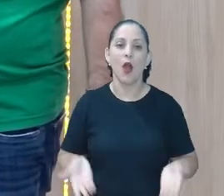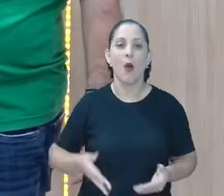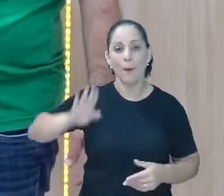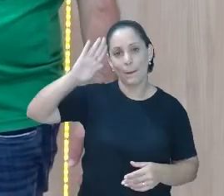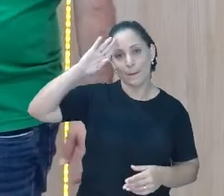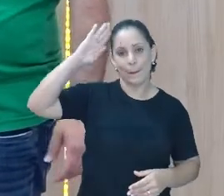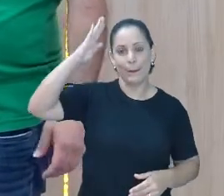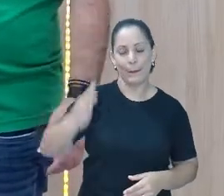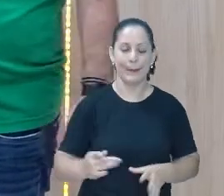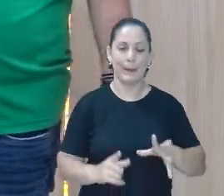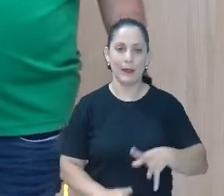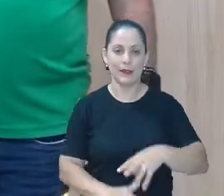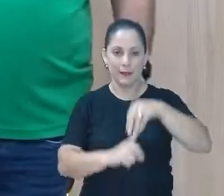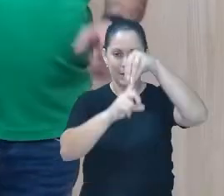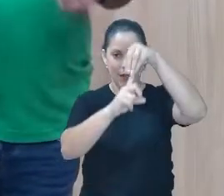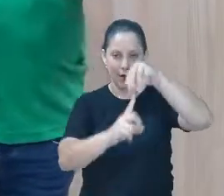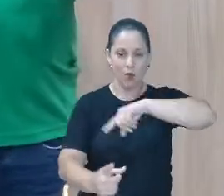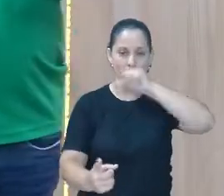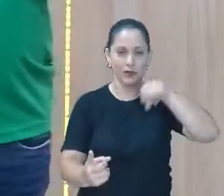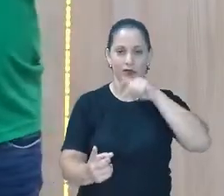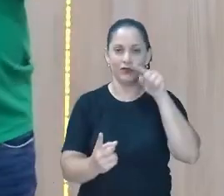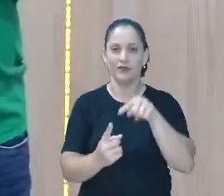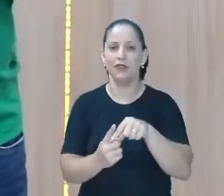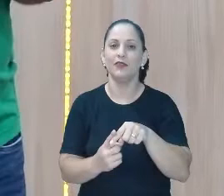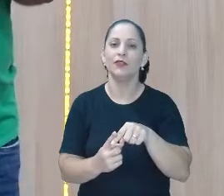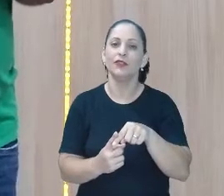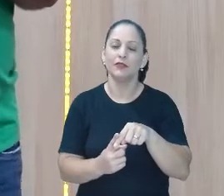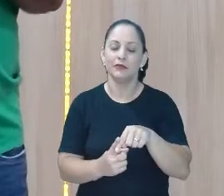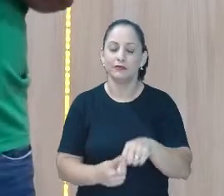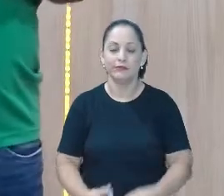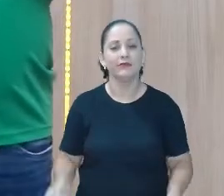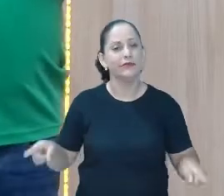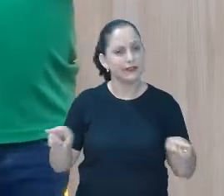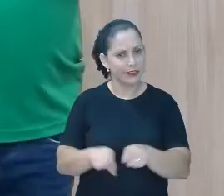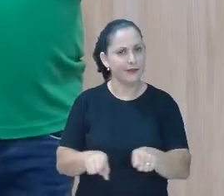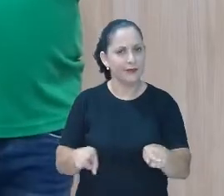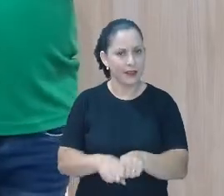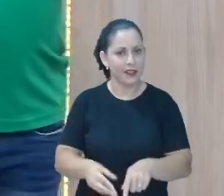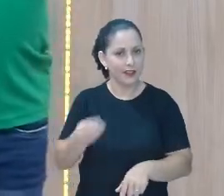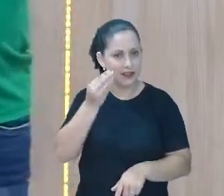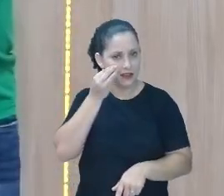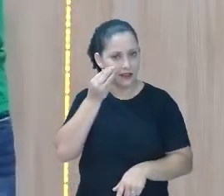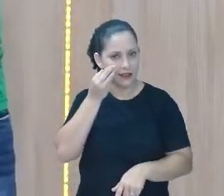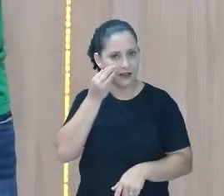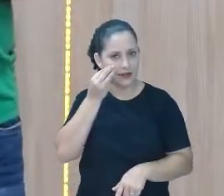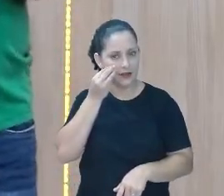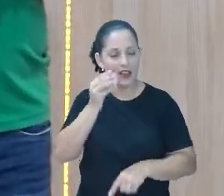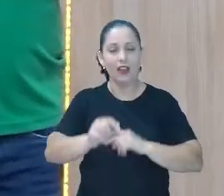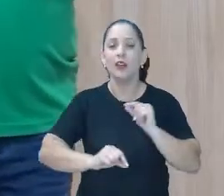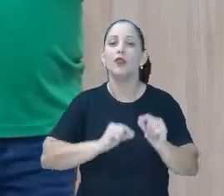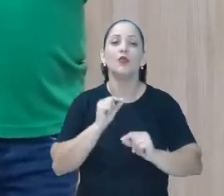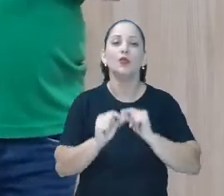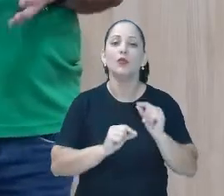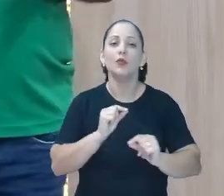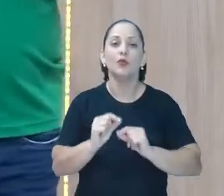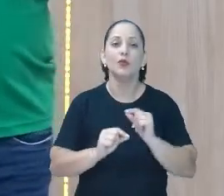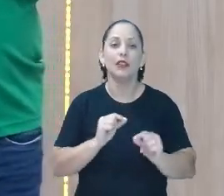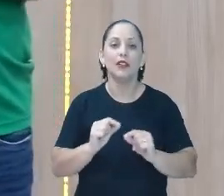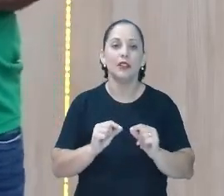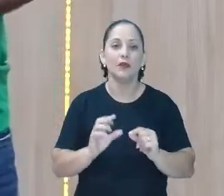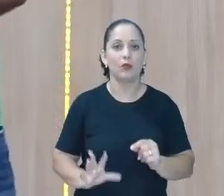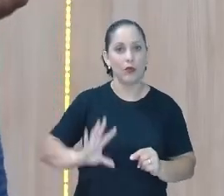objetivos do estudo da história e qual a sua importância, a gente vai observar que para um determinado